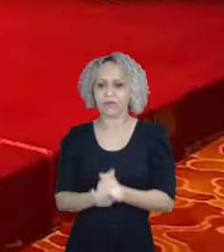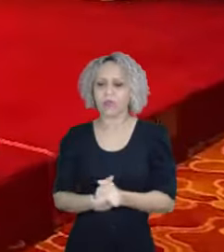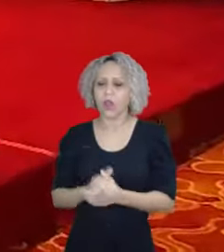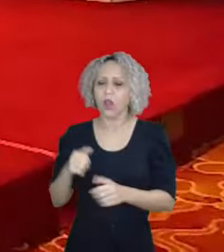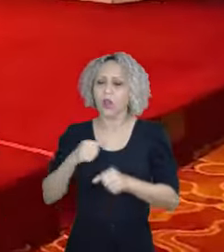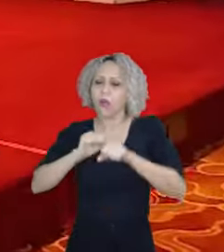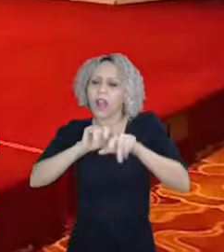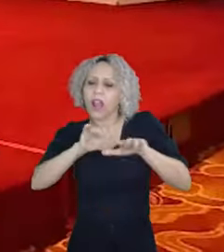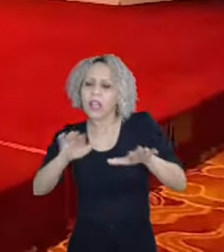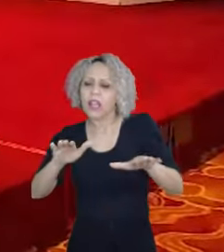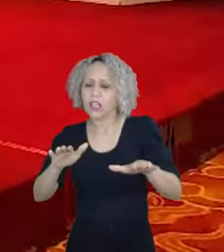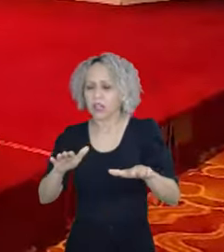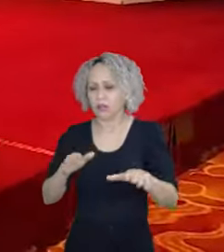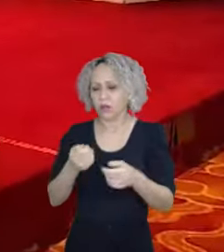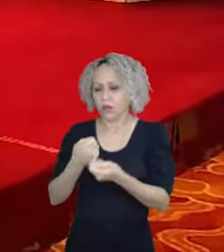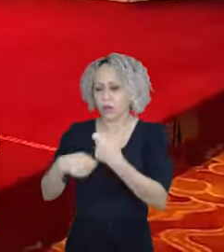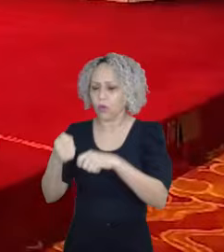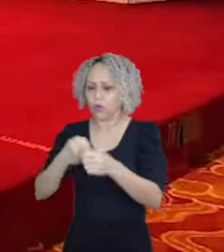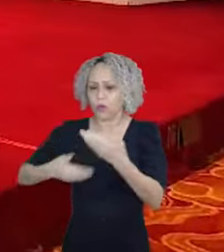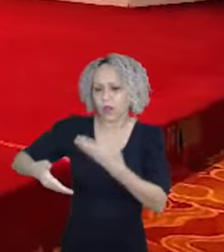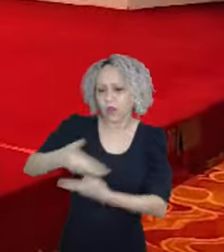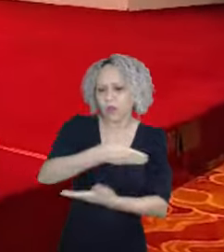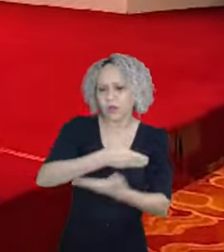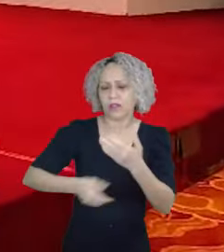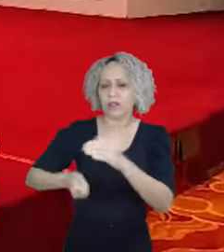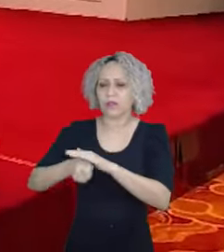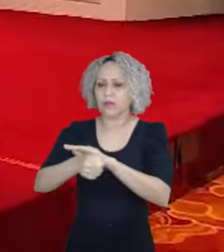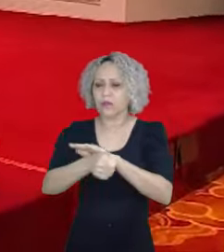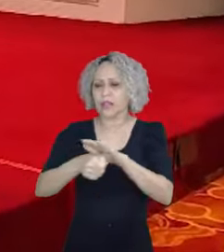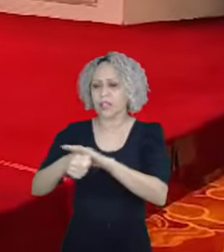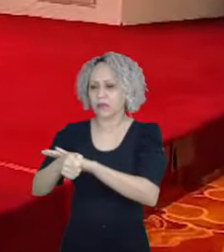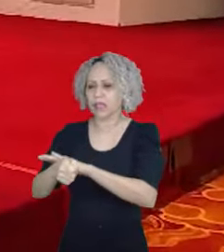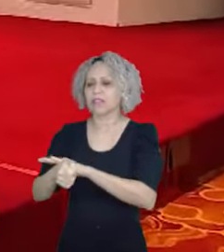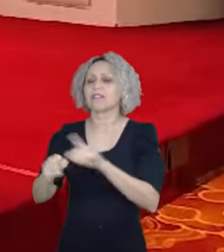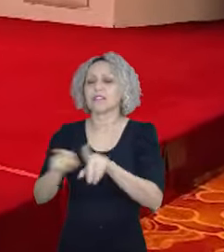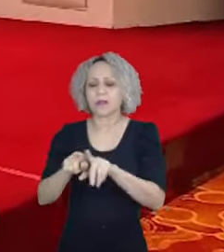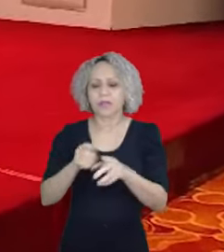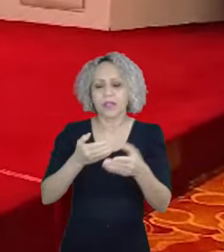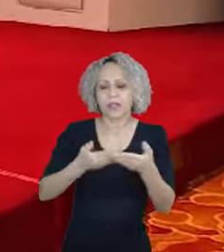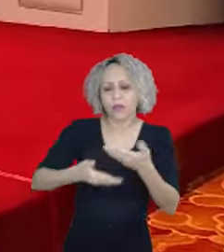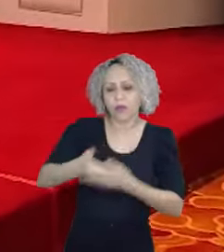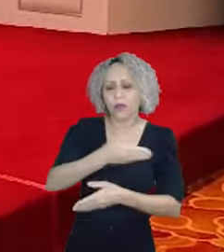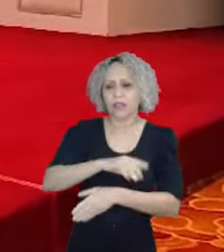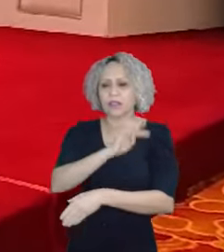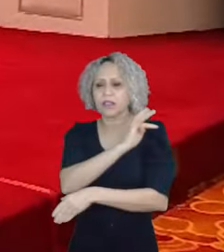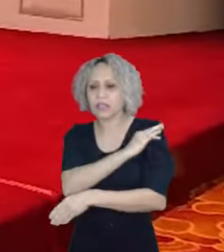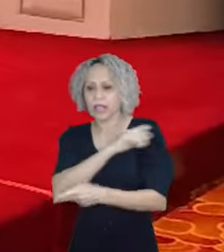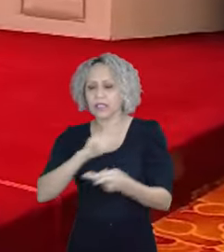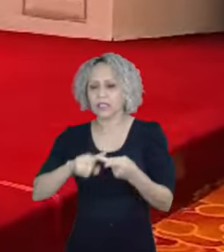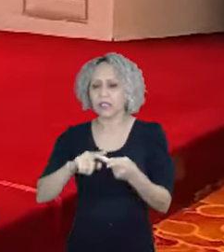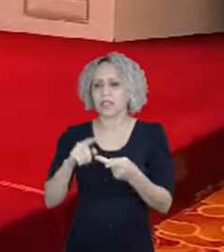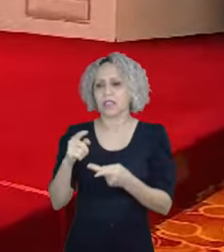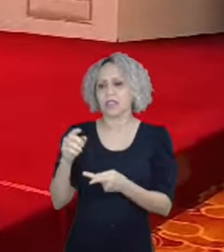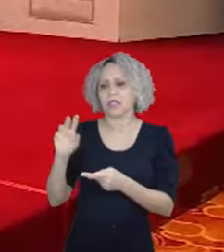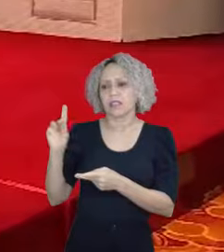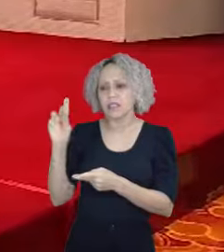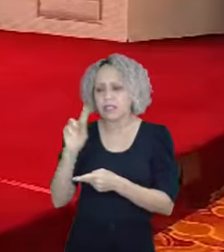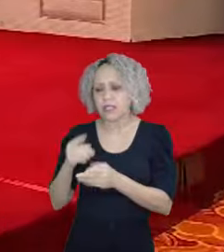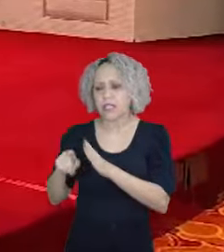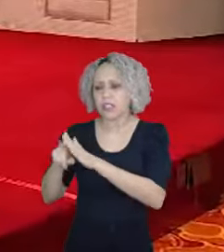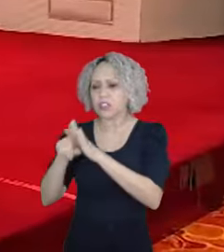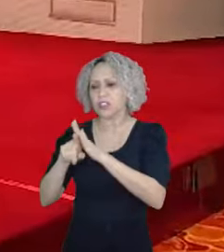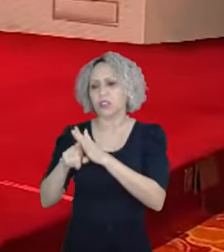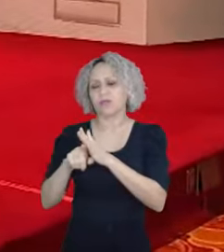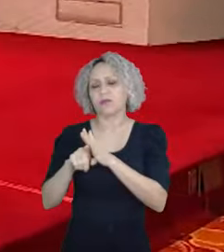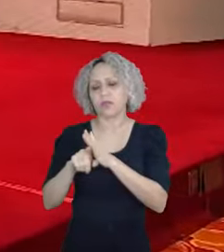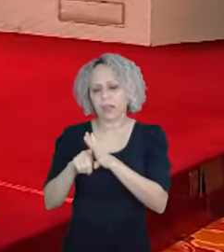laços comerciais, de investimento e de cooperação técnica, científica, tecnológica e educacional, entre